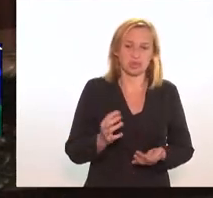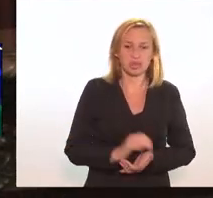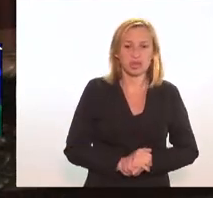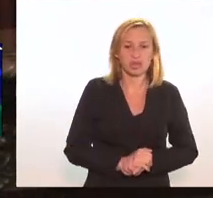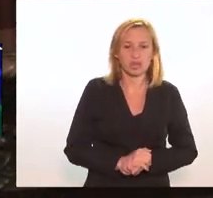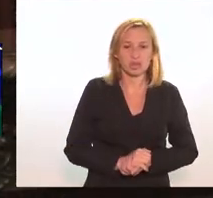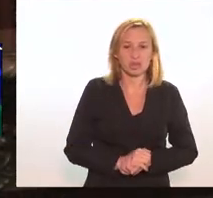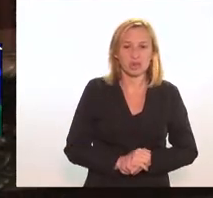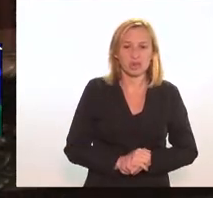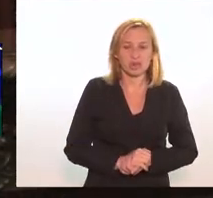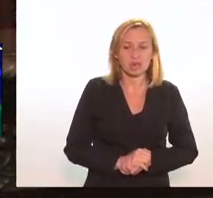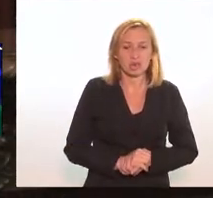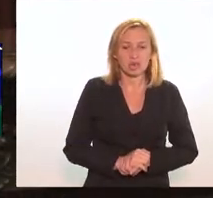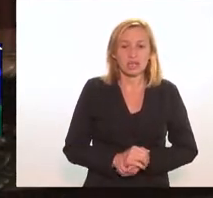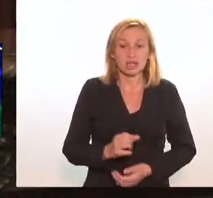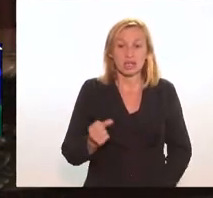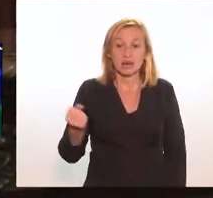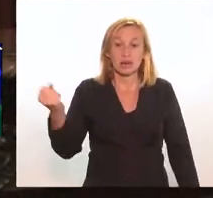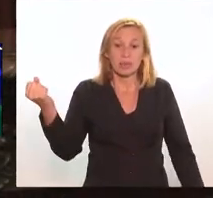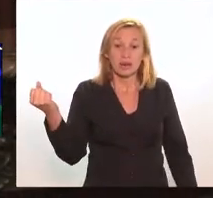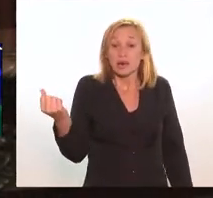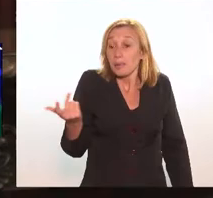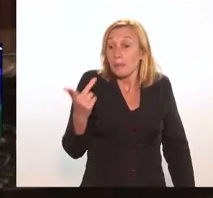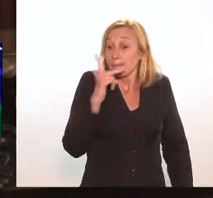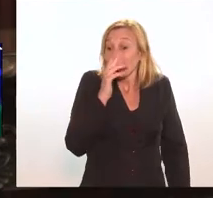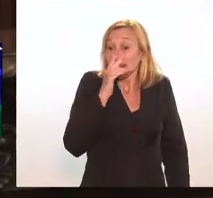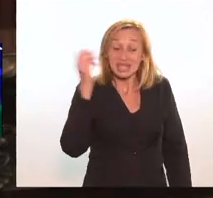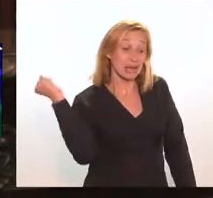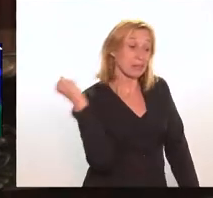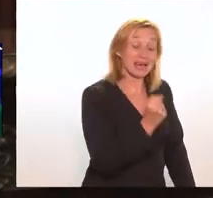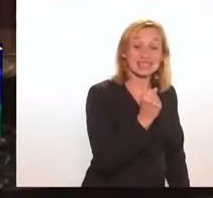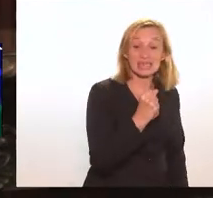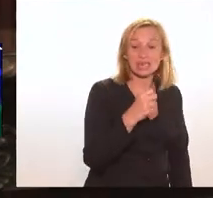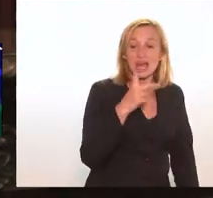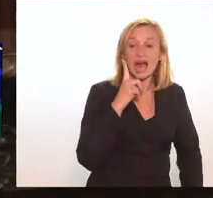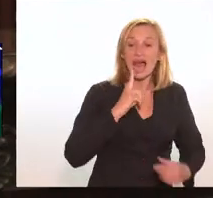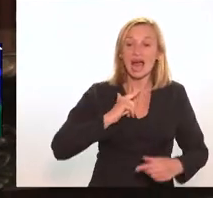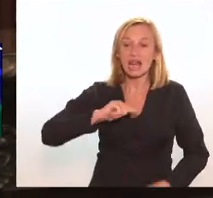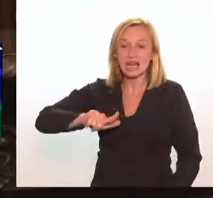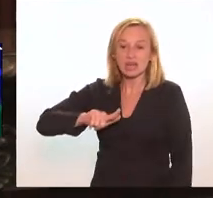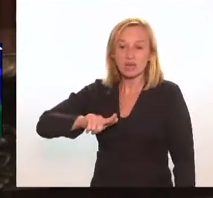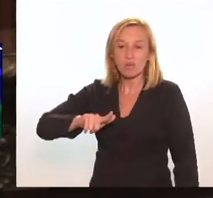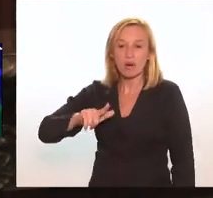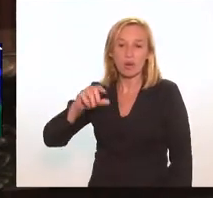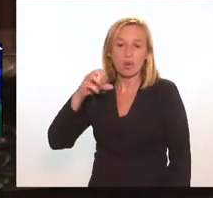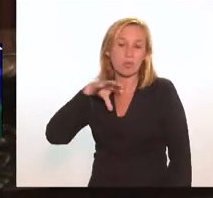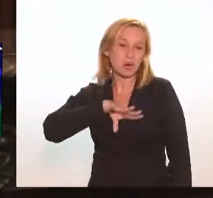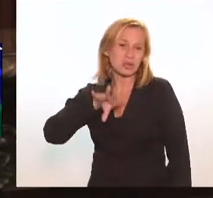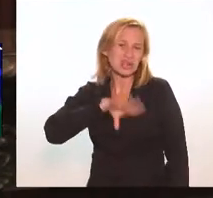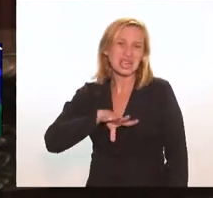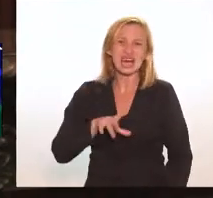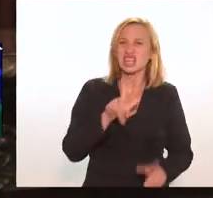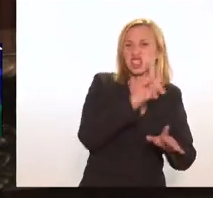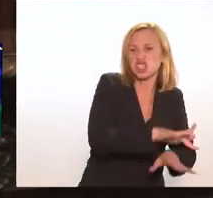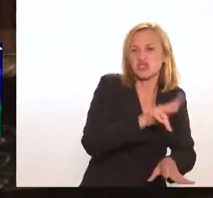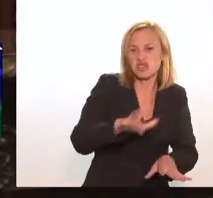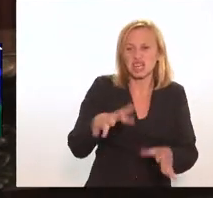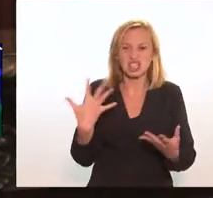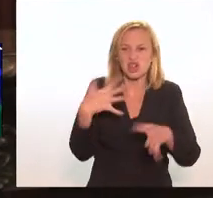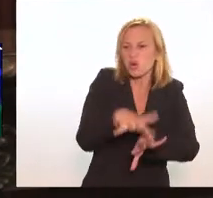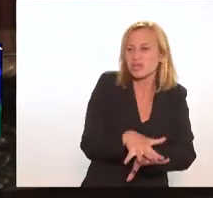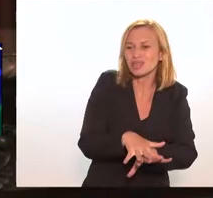Isso é o assassinato da língua portuguesa. Não tem nada de respeito às diferenças, de